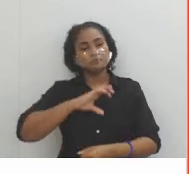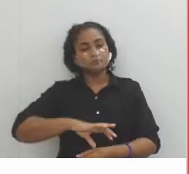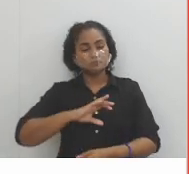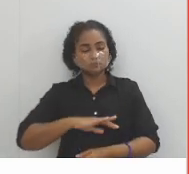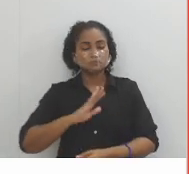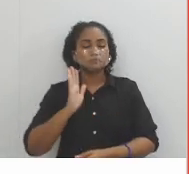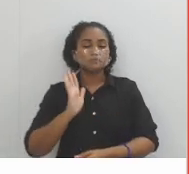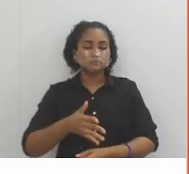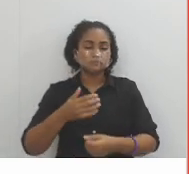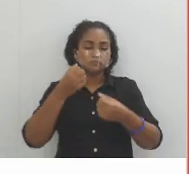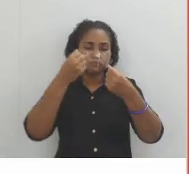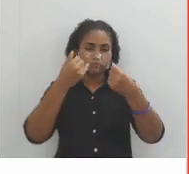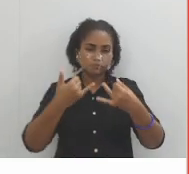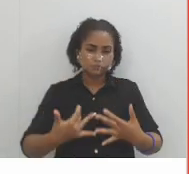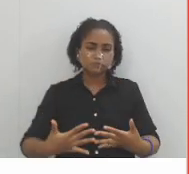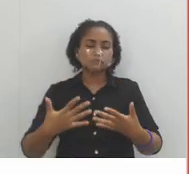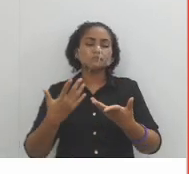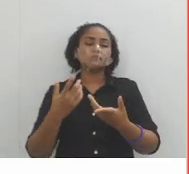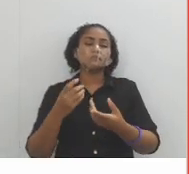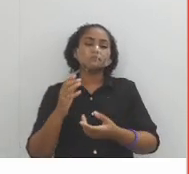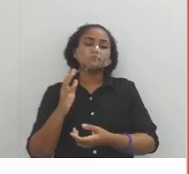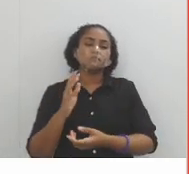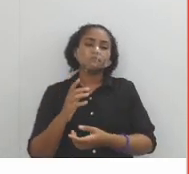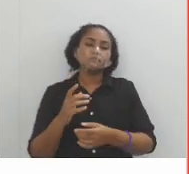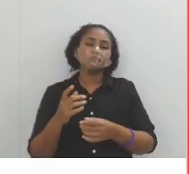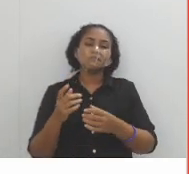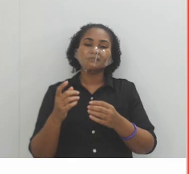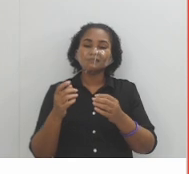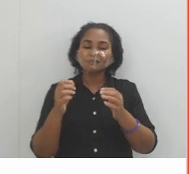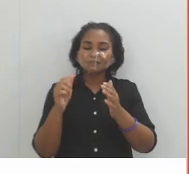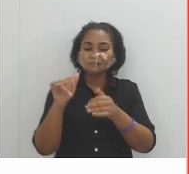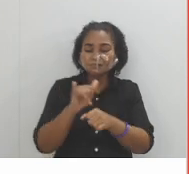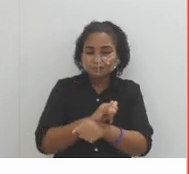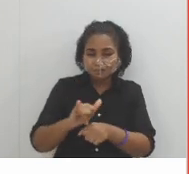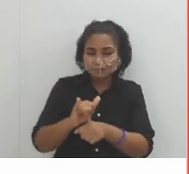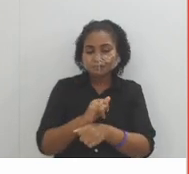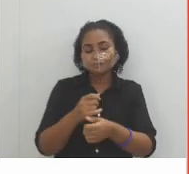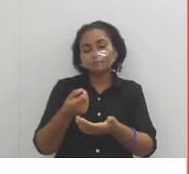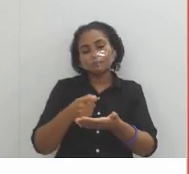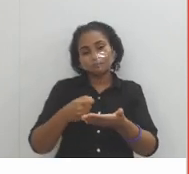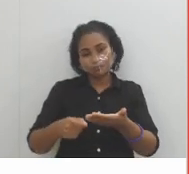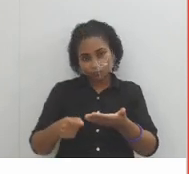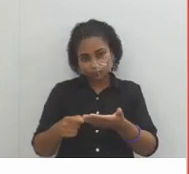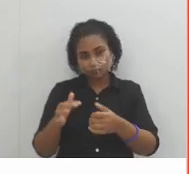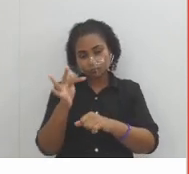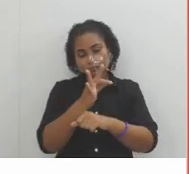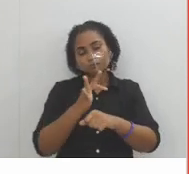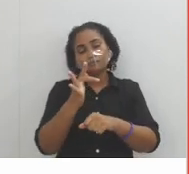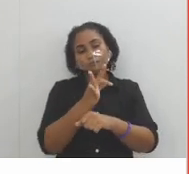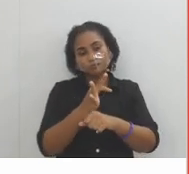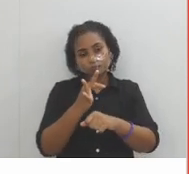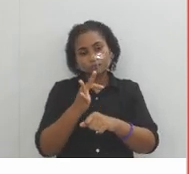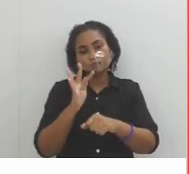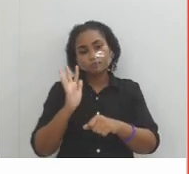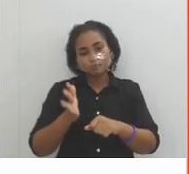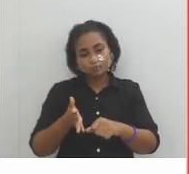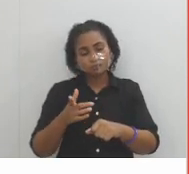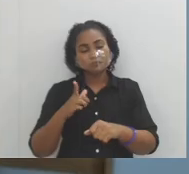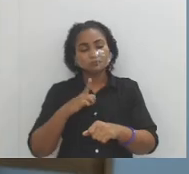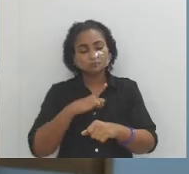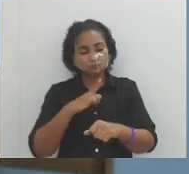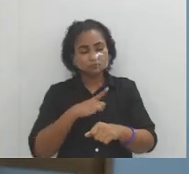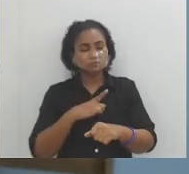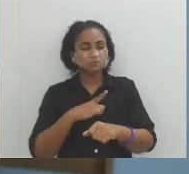E aí nós vimos que esse domínio da modalidade escrita formal da língua é o quê? O conhecimento, dentre